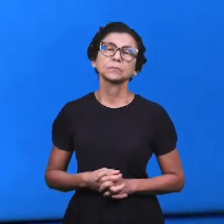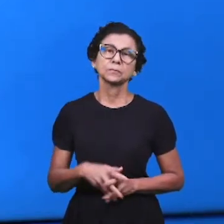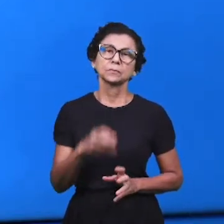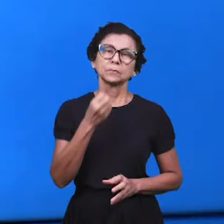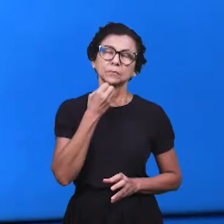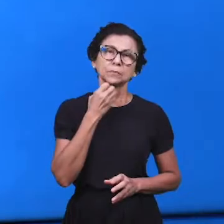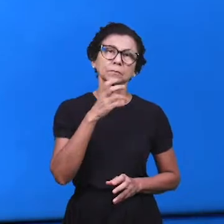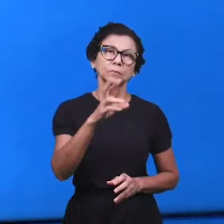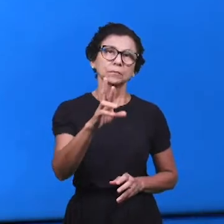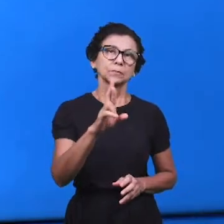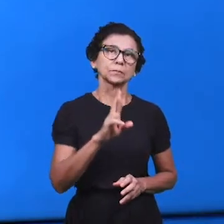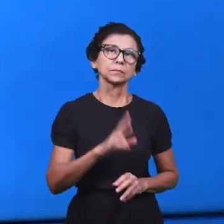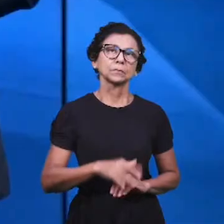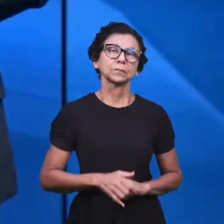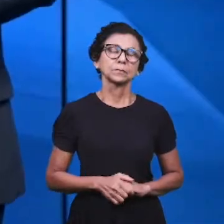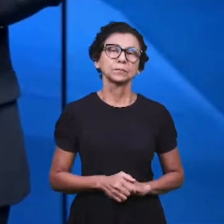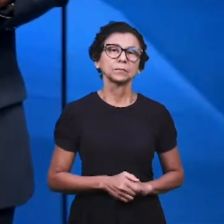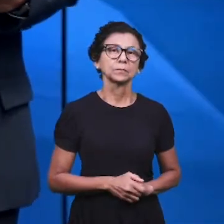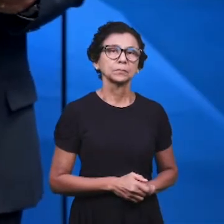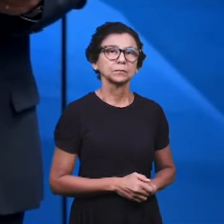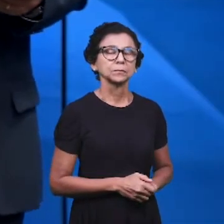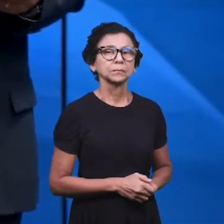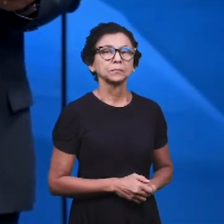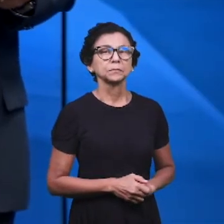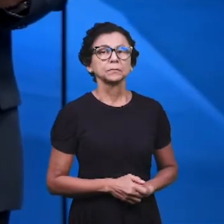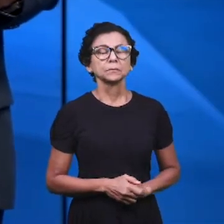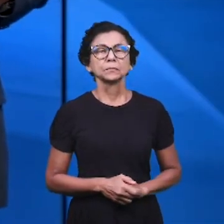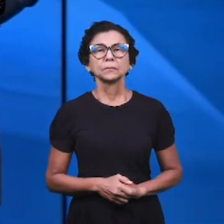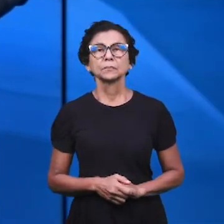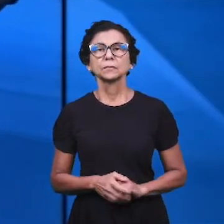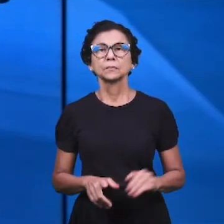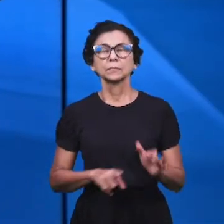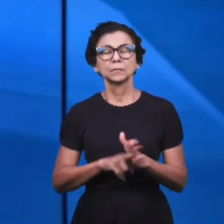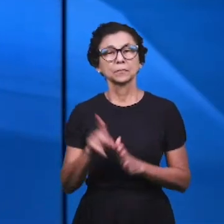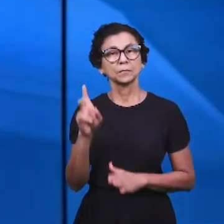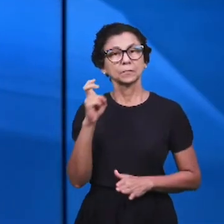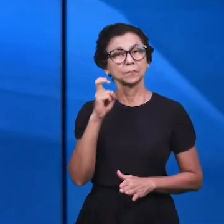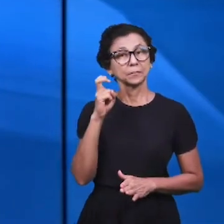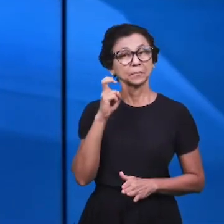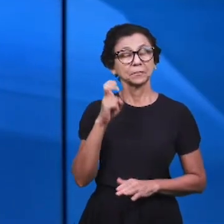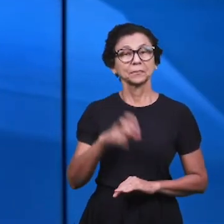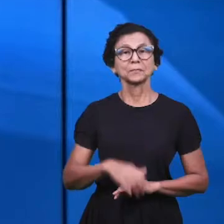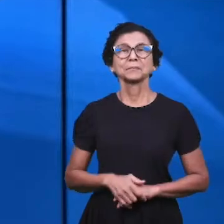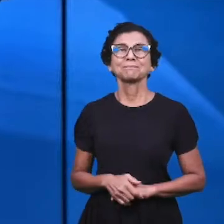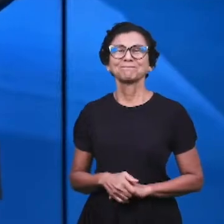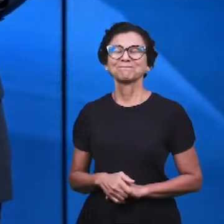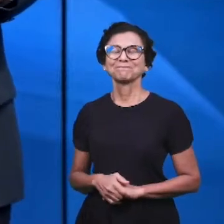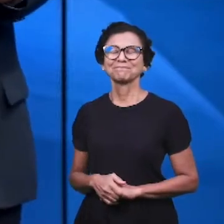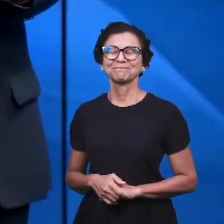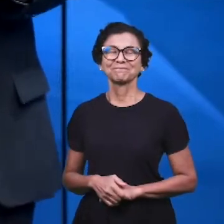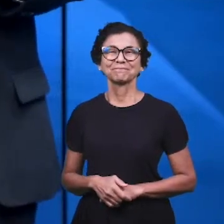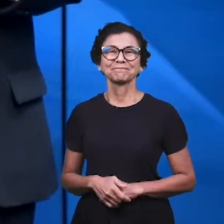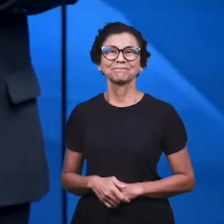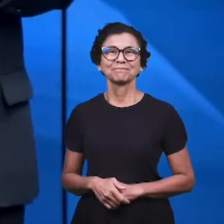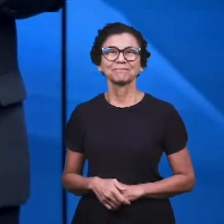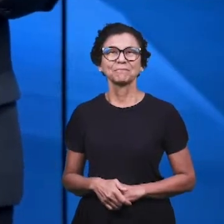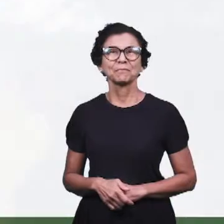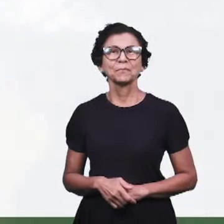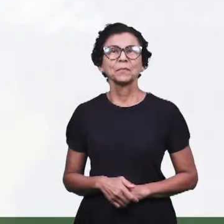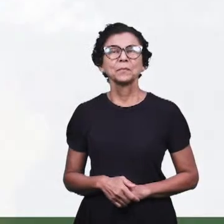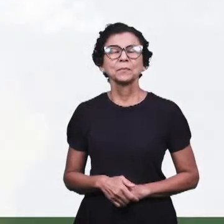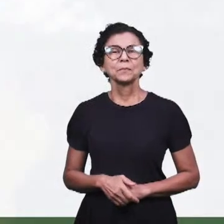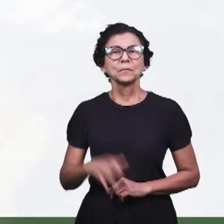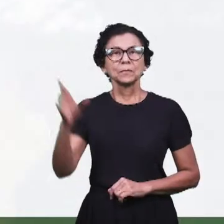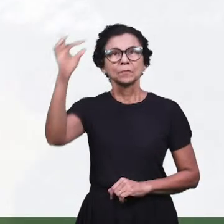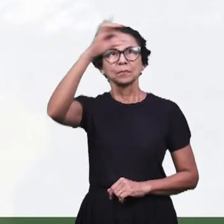pela irmã. Glória a Jesus. Amém, irmãos? A quinta pergunta agora, temos ainda a sexta, né? Vamos à quinta pergunta, que diz assim, o